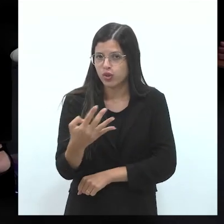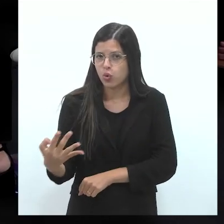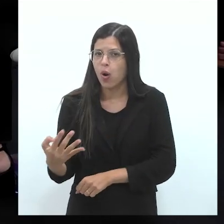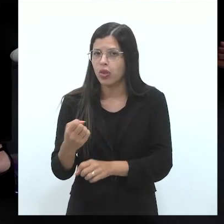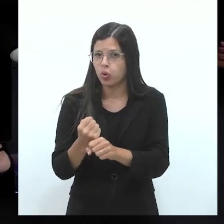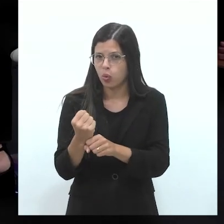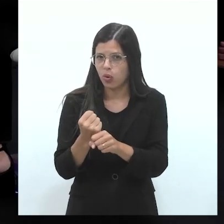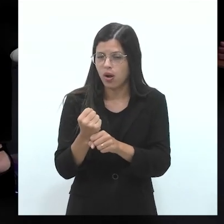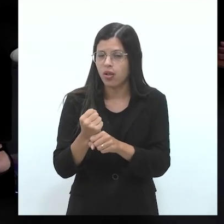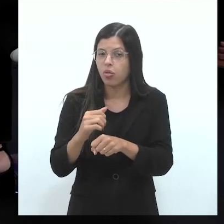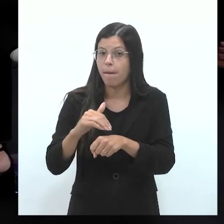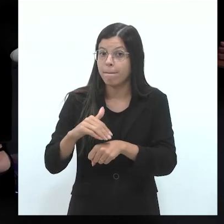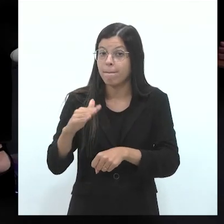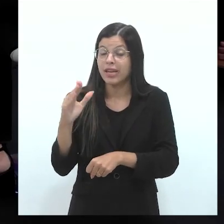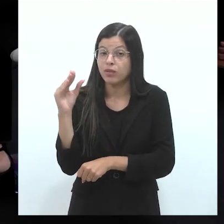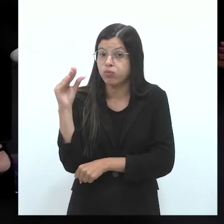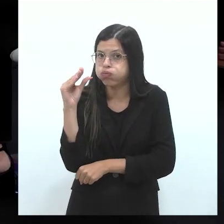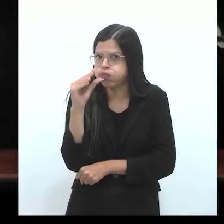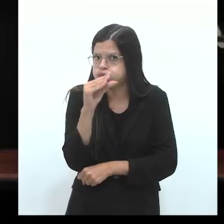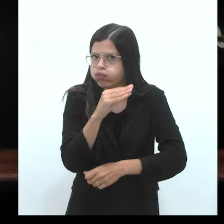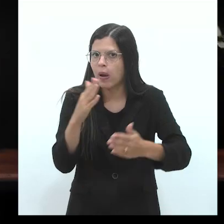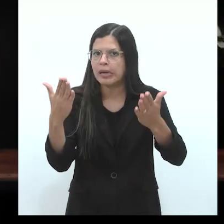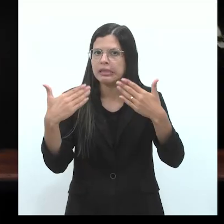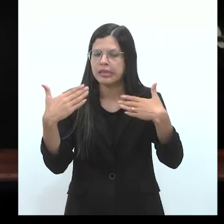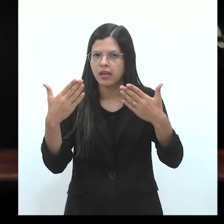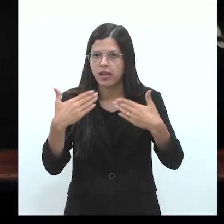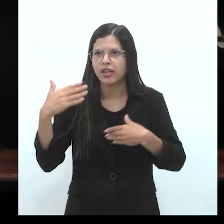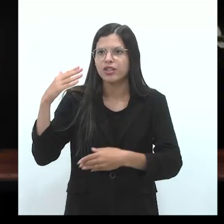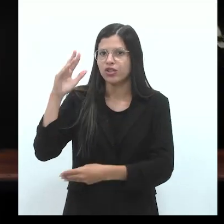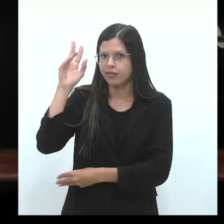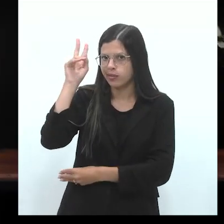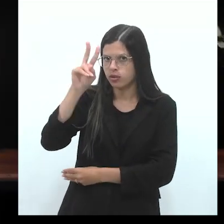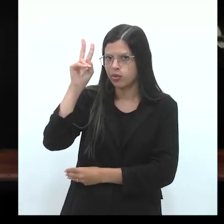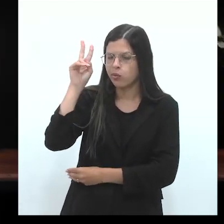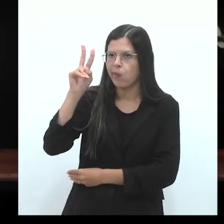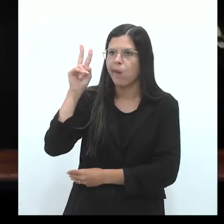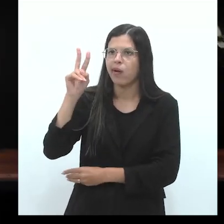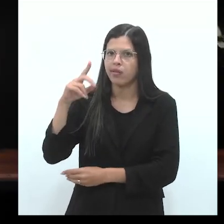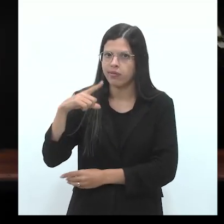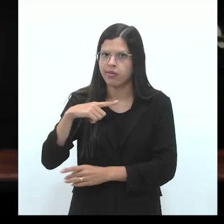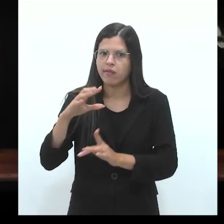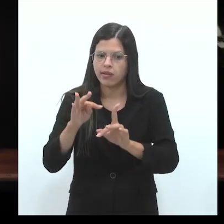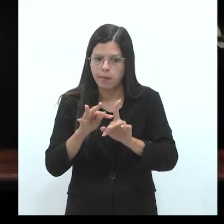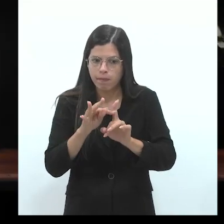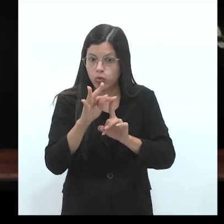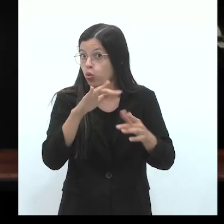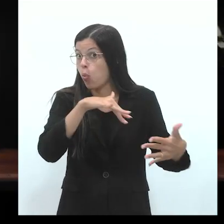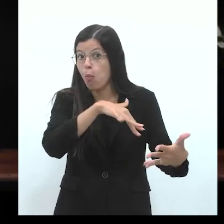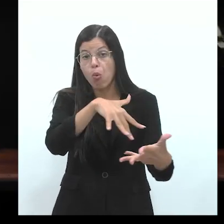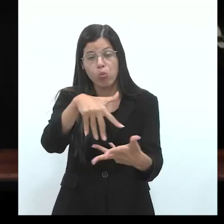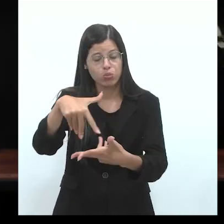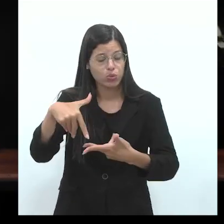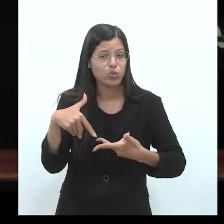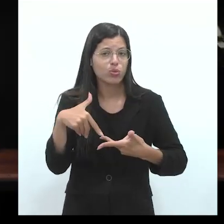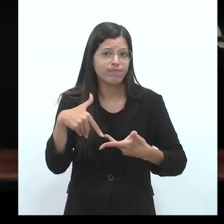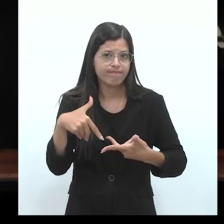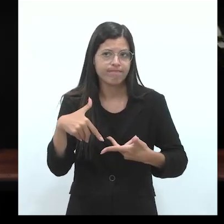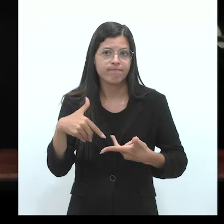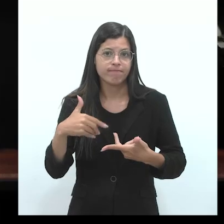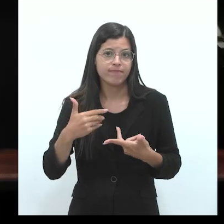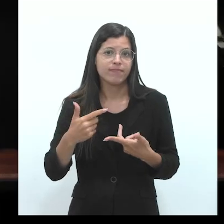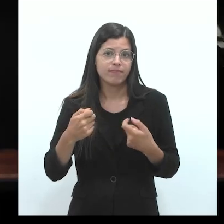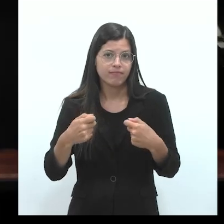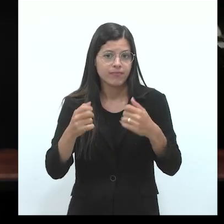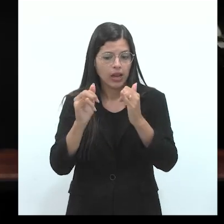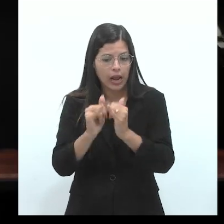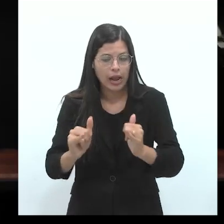engano, foi o ano mais quente da história. A gente teve uma elevação da temperatura global, né? E aí